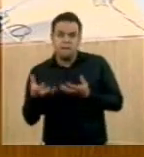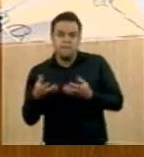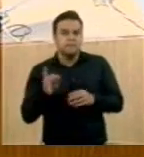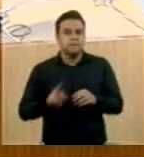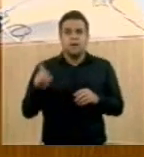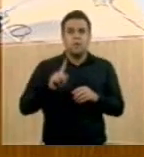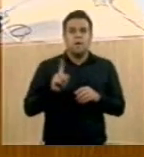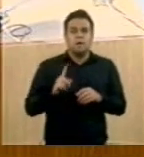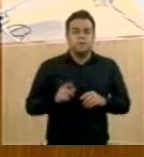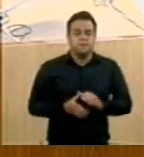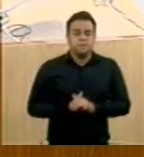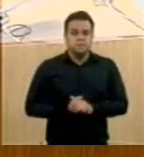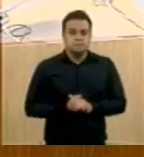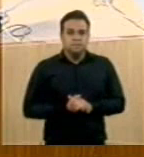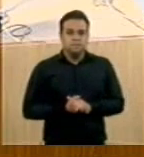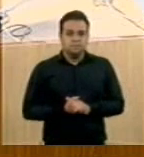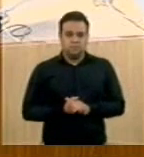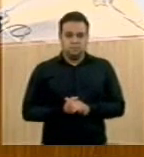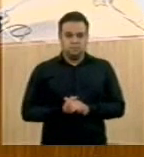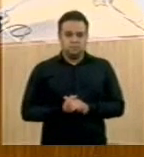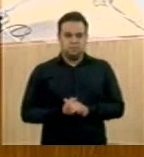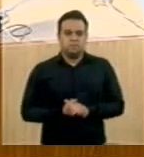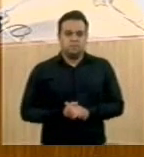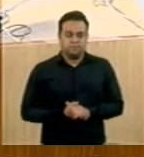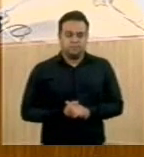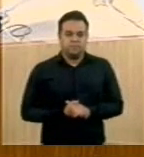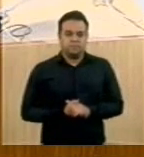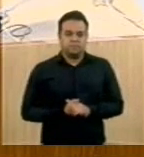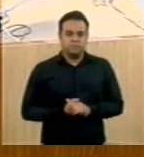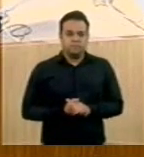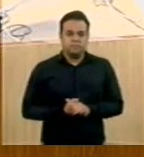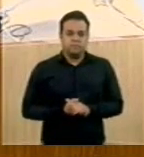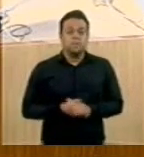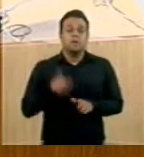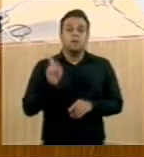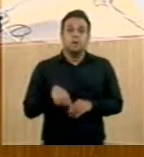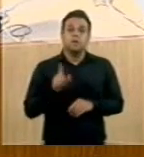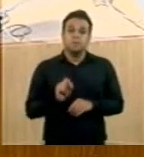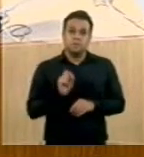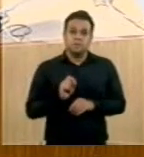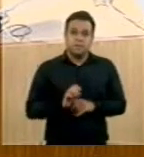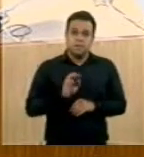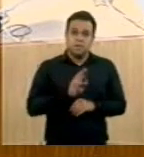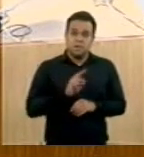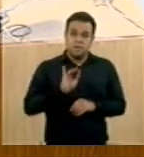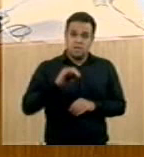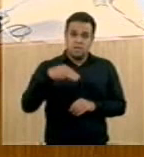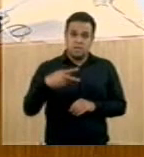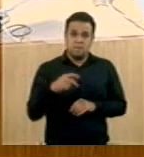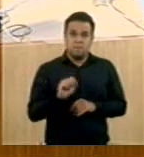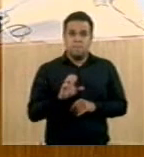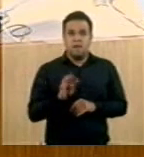que eventualmente desintencional. É o que se chama de impacto desproporcional